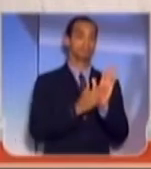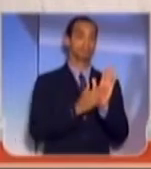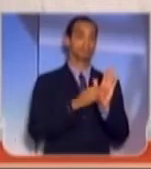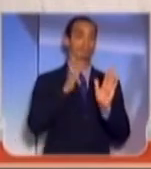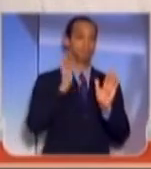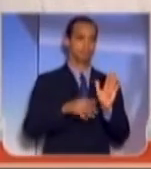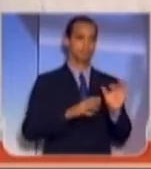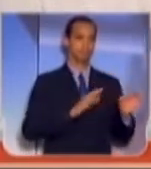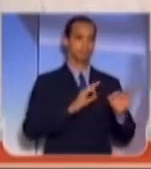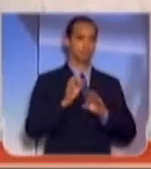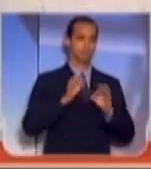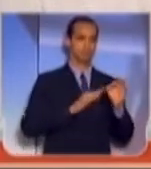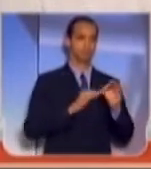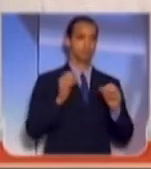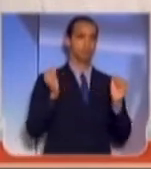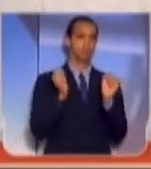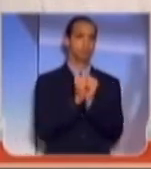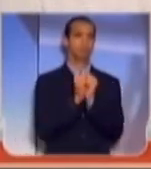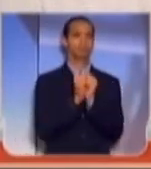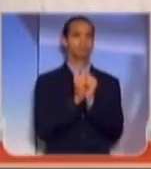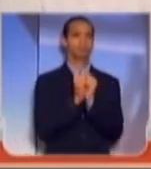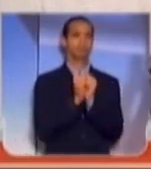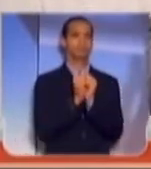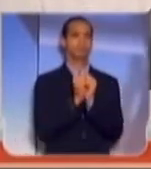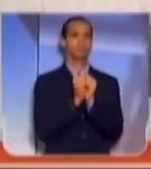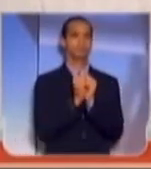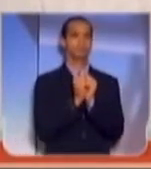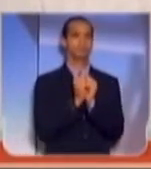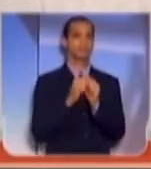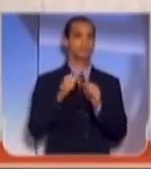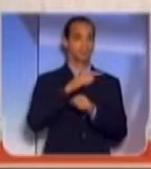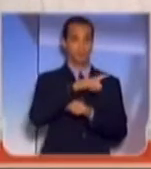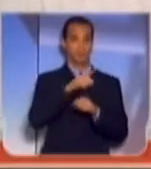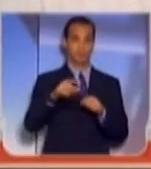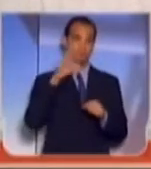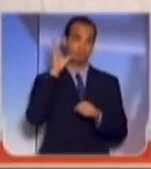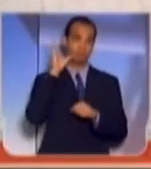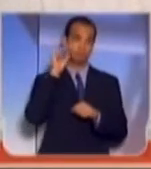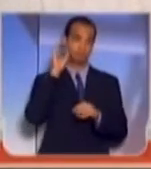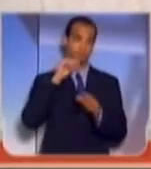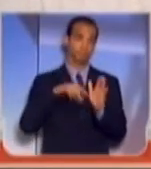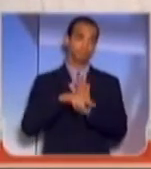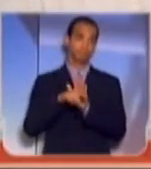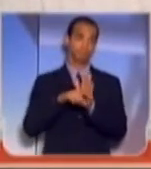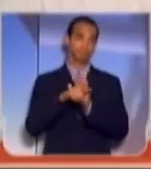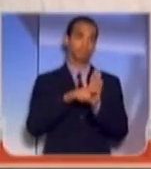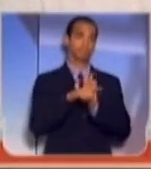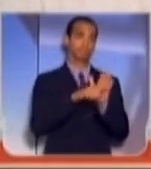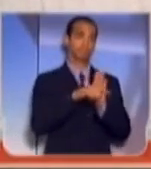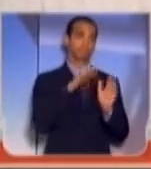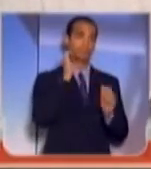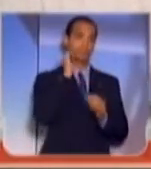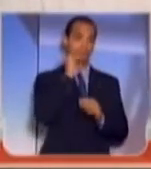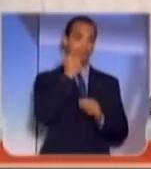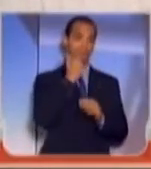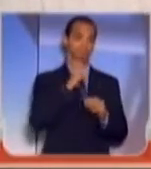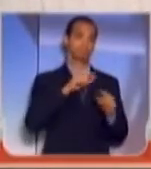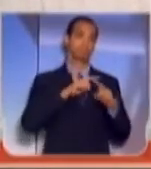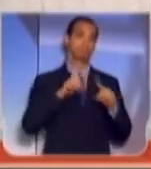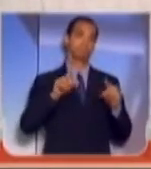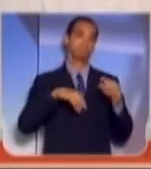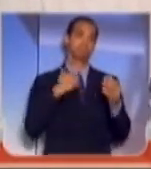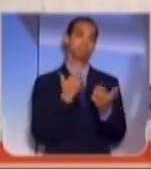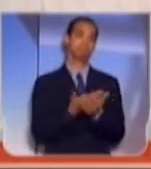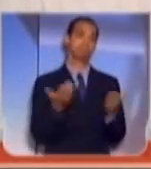foi elaborada juntamente com o com esses servidores com os pesquisadores científicos mais